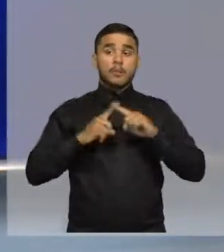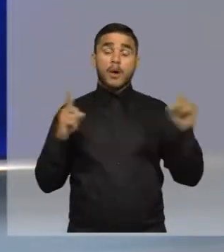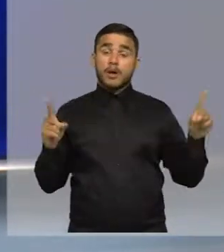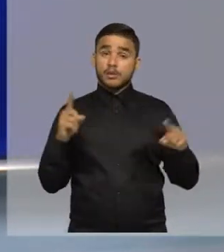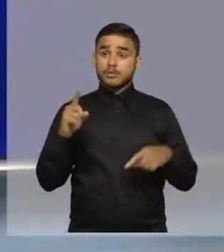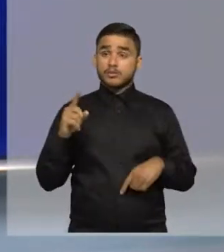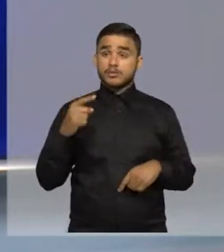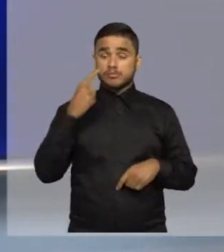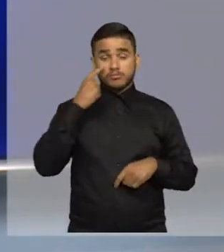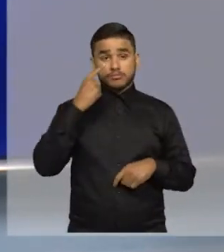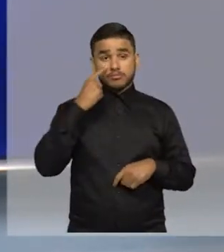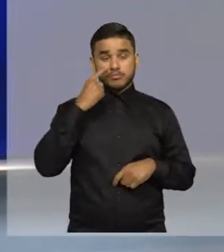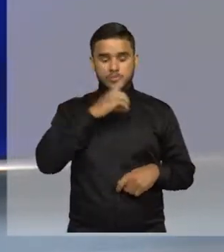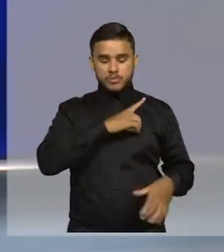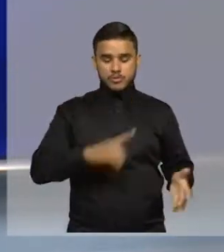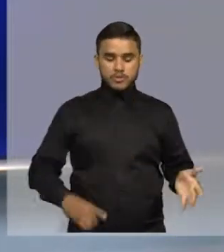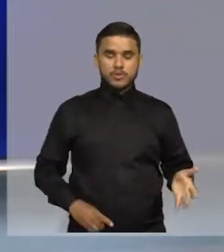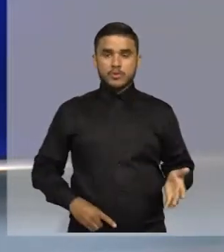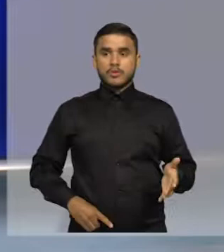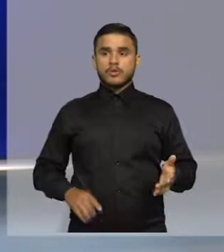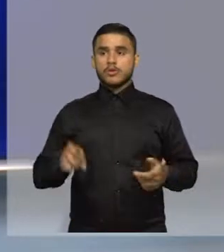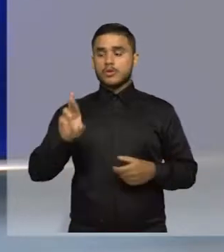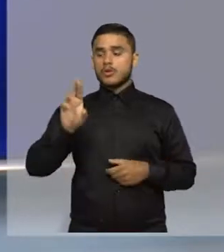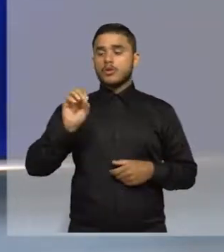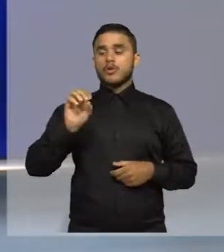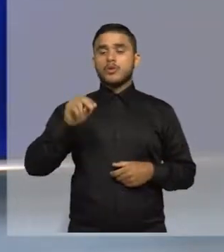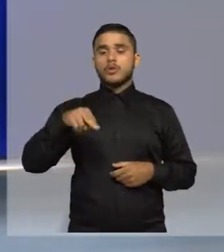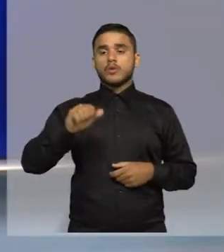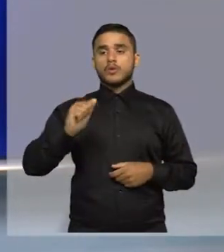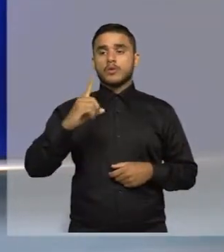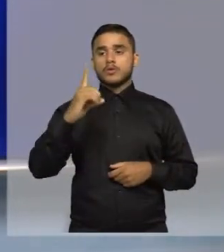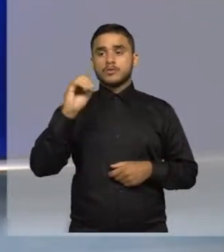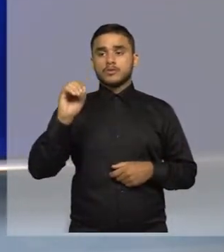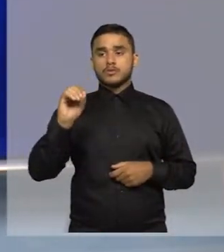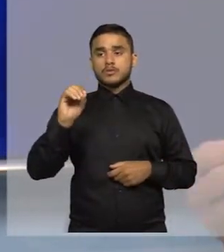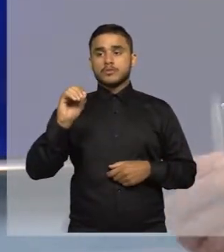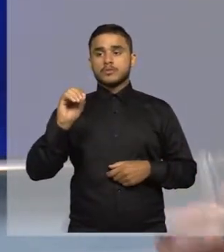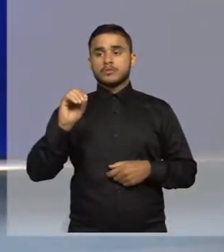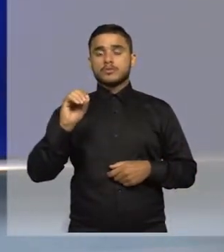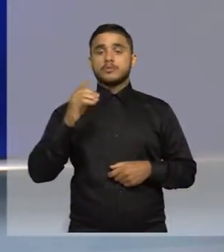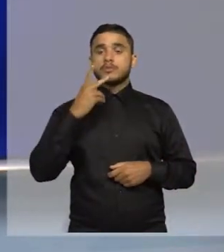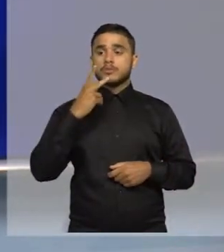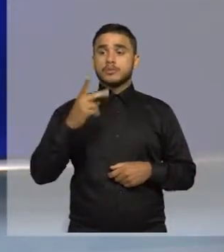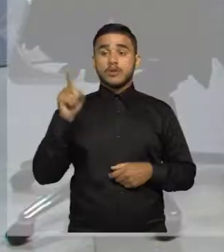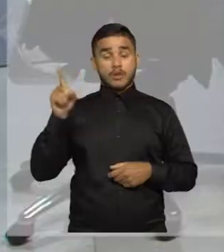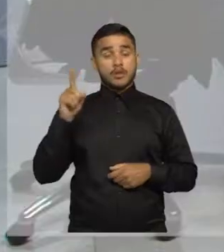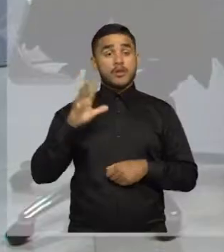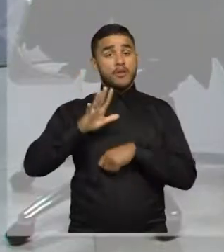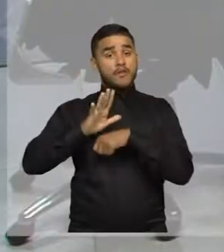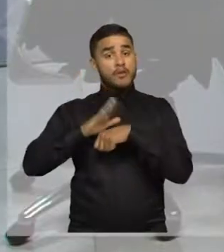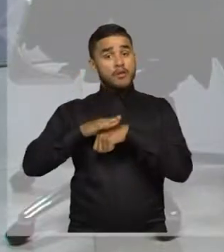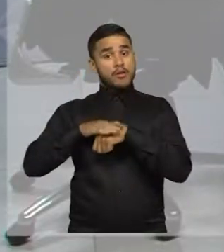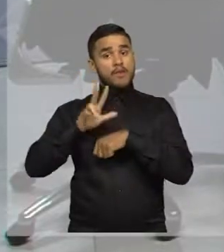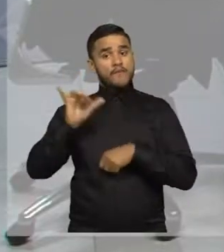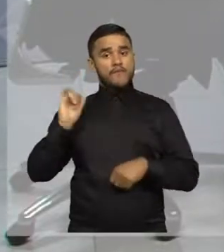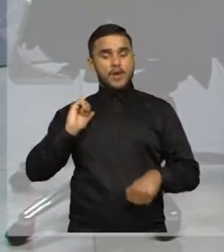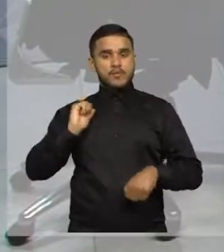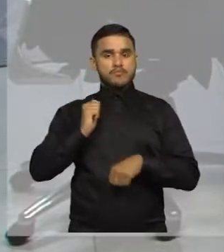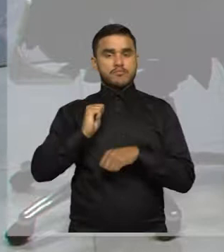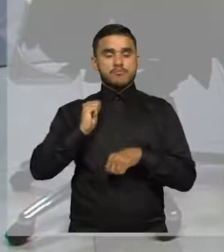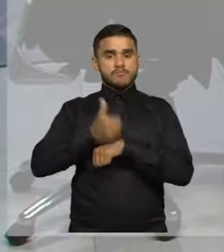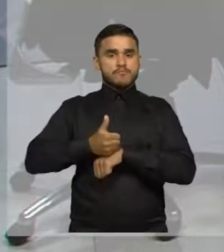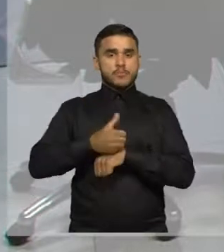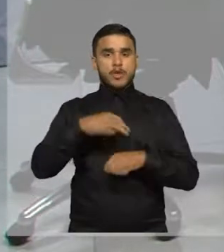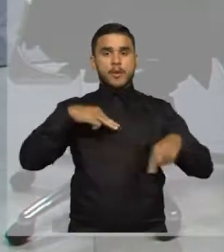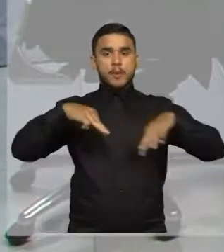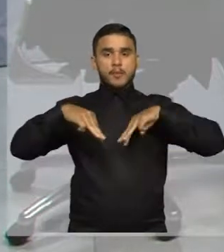segunda-feira, o deputado Onyx Lorenzoni, que é dado já como ministro da Casa Civil do futuro